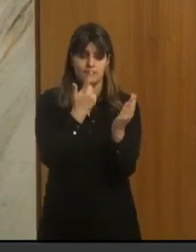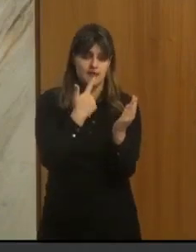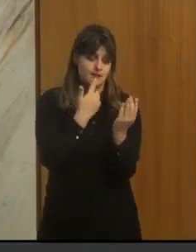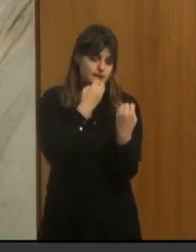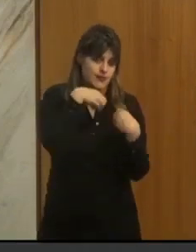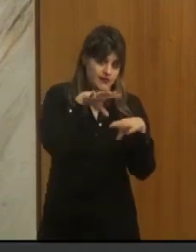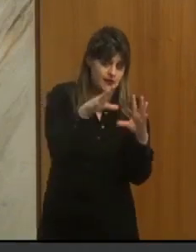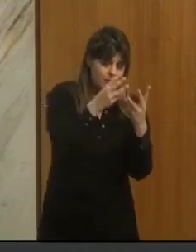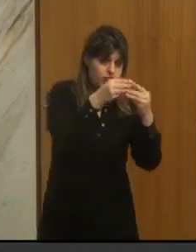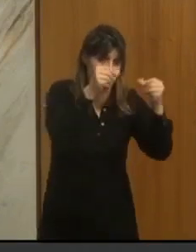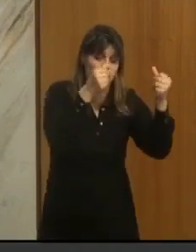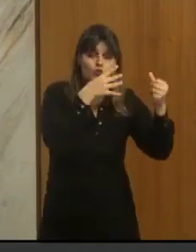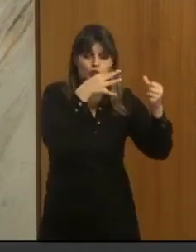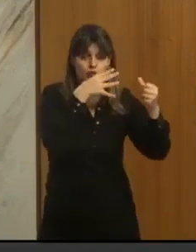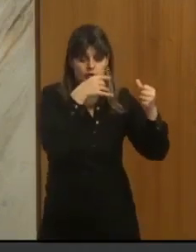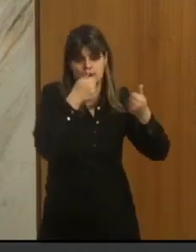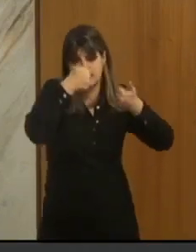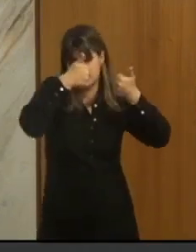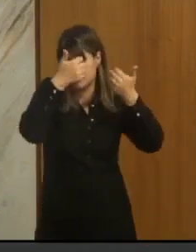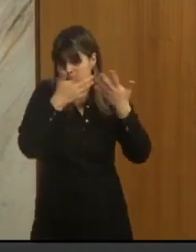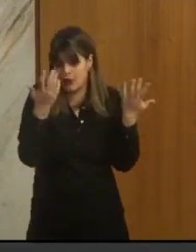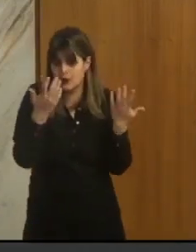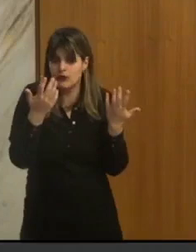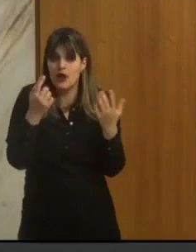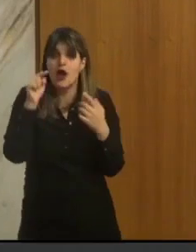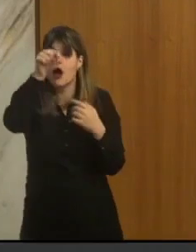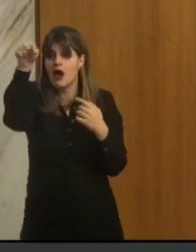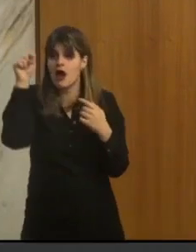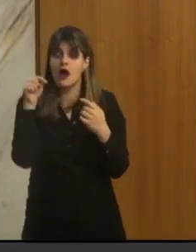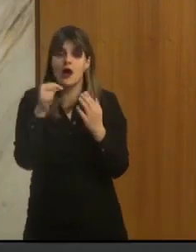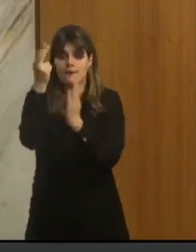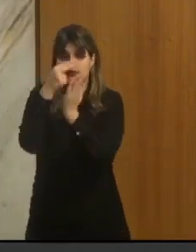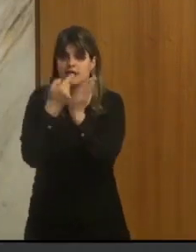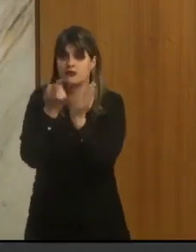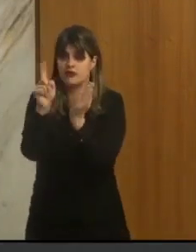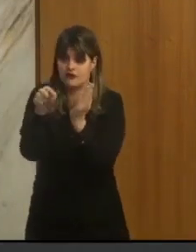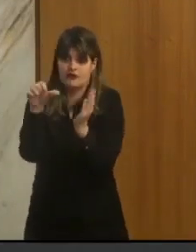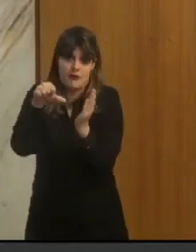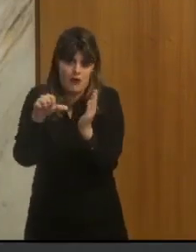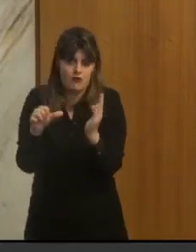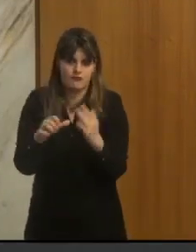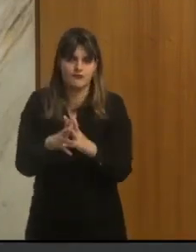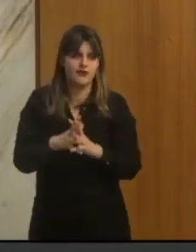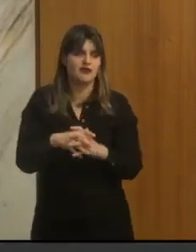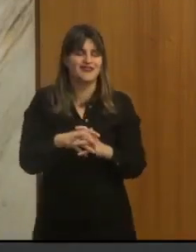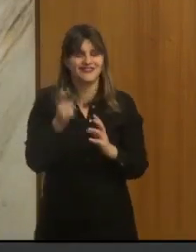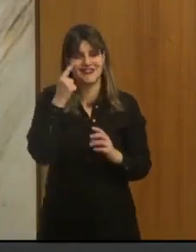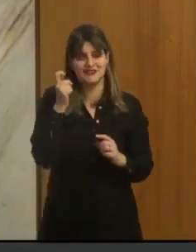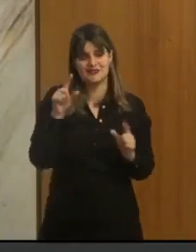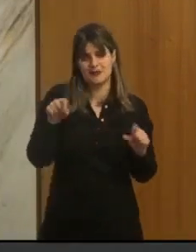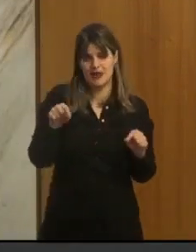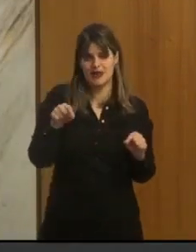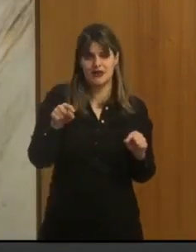pinturas, se calhar ainda bem, porque existem outras repintadas que é mau. E nota-se também que